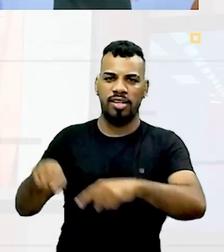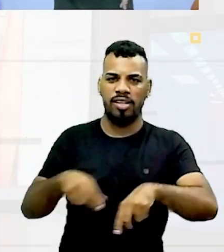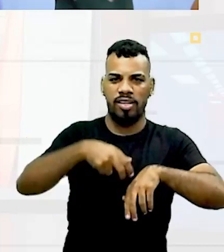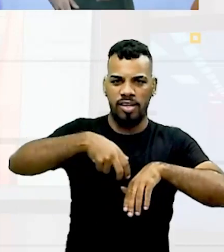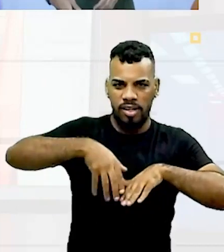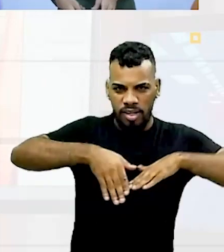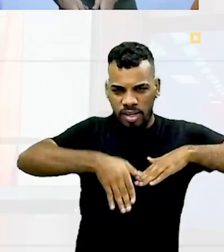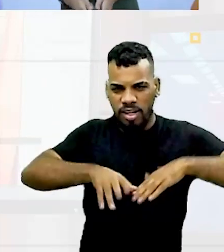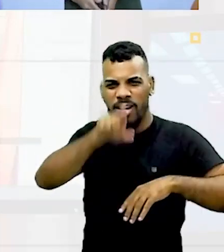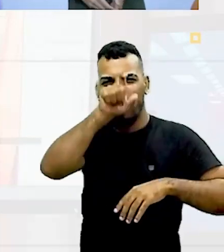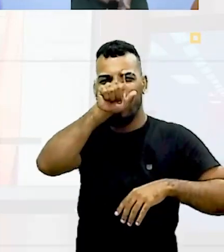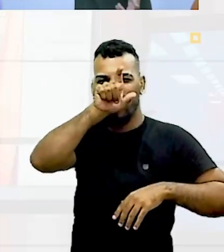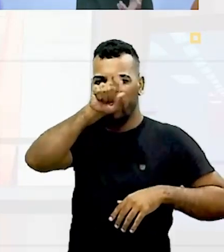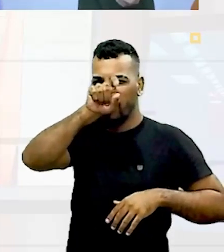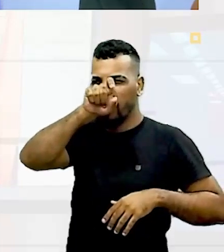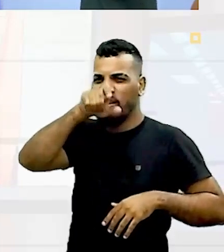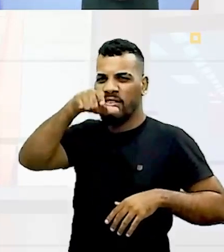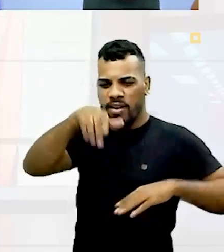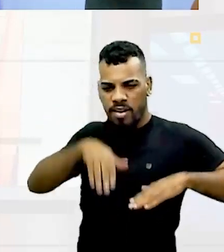ele vai descer.